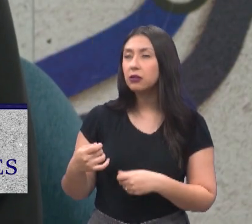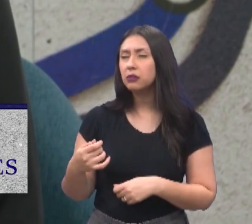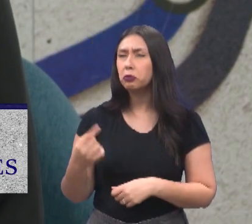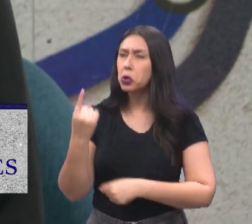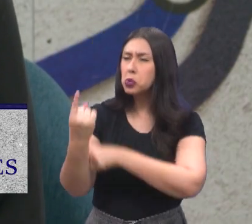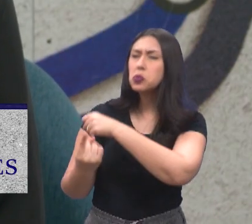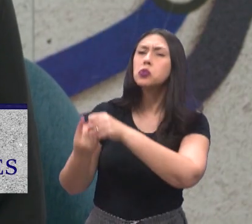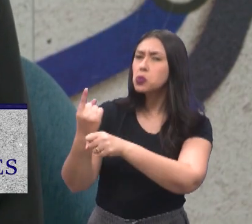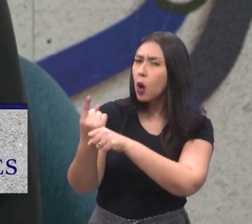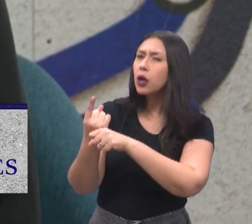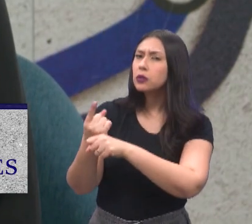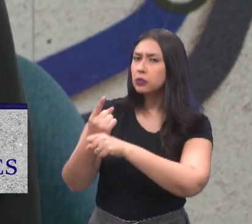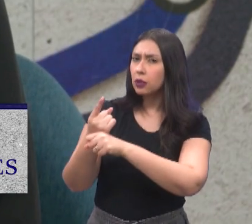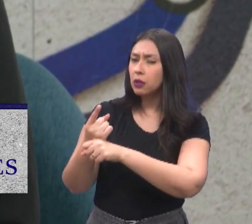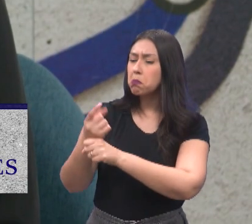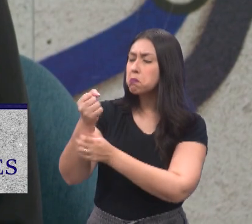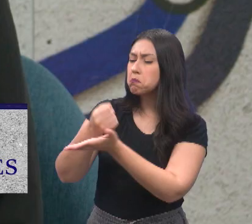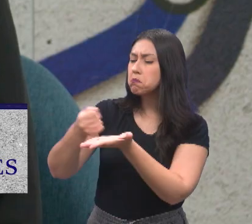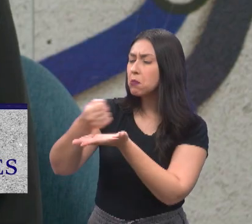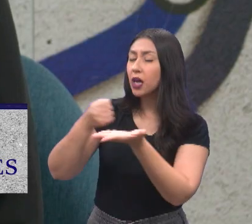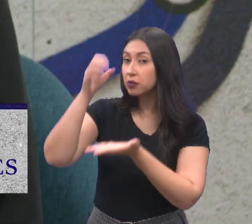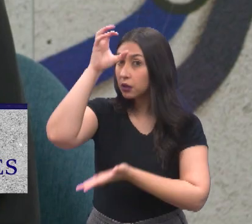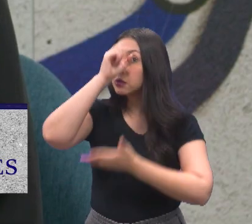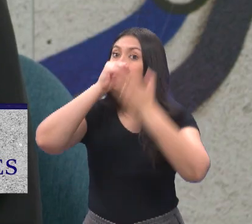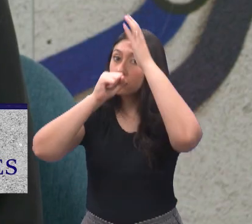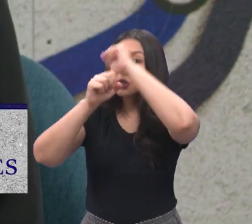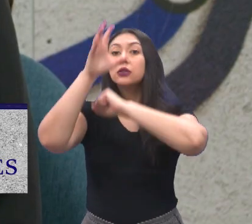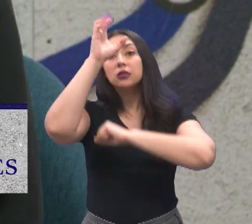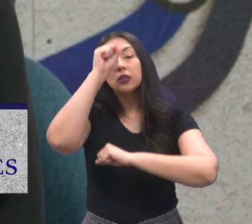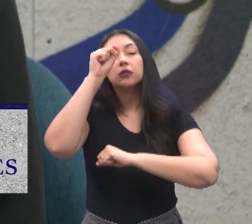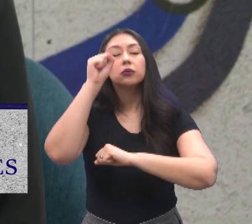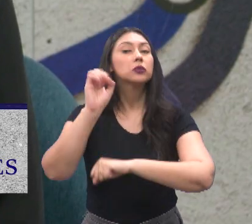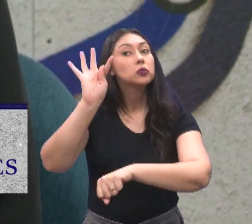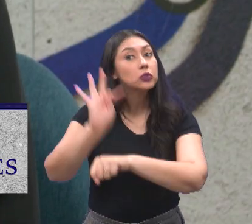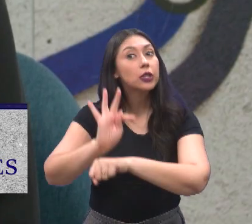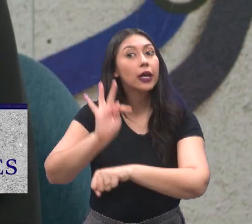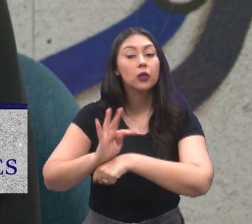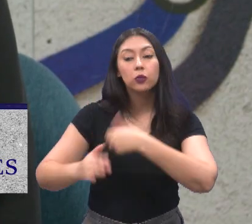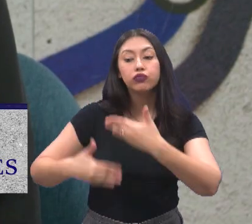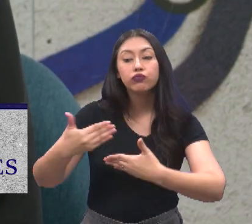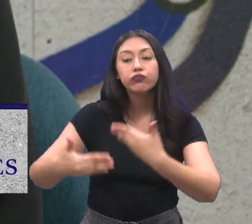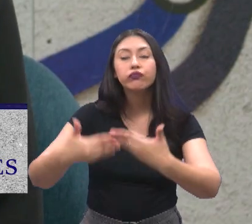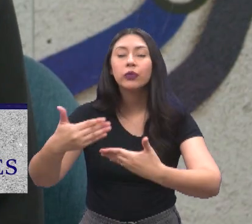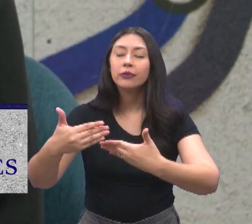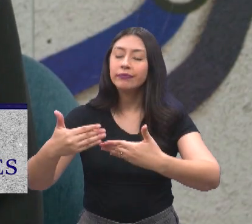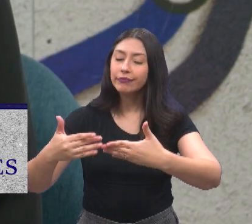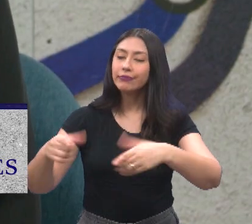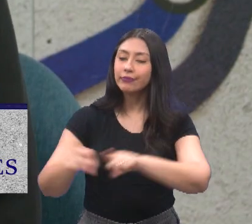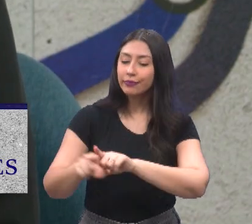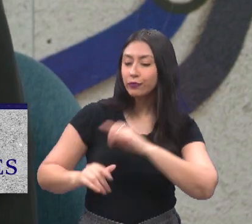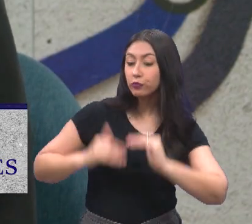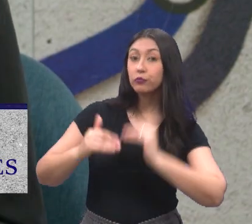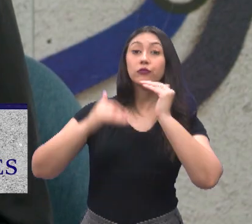numa oficina básica de joalheria, você aprende as técnicas para que até você possa vir a desenvolver a sua criação,